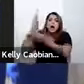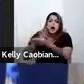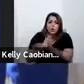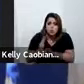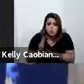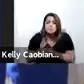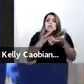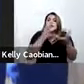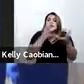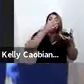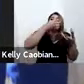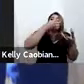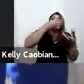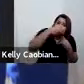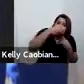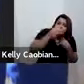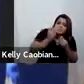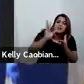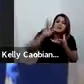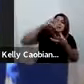flexibilização,